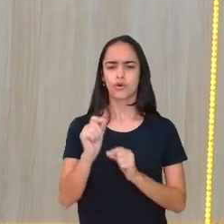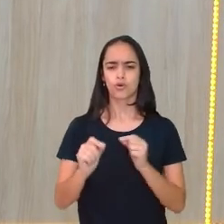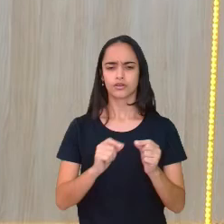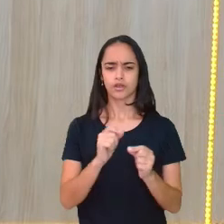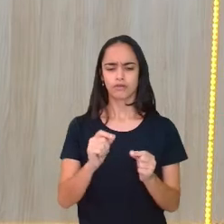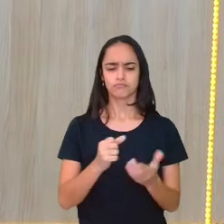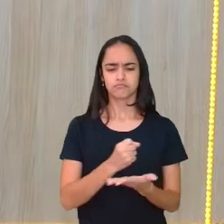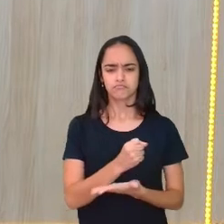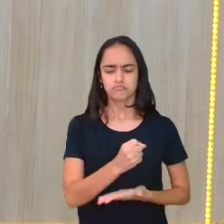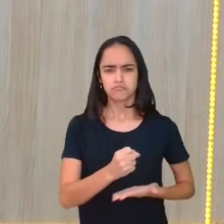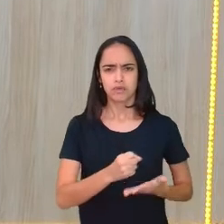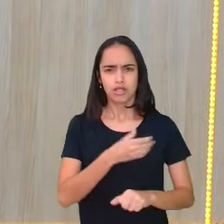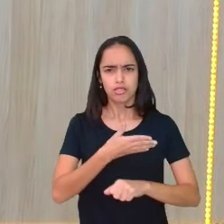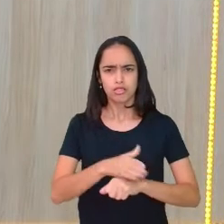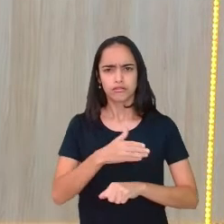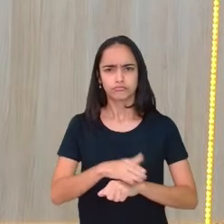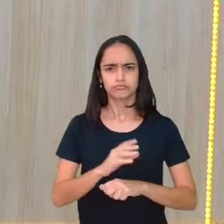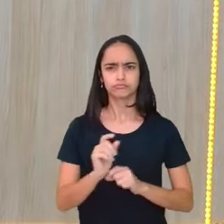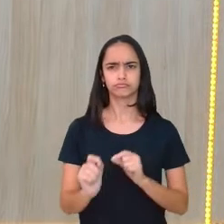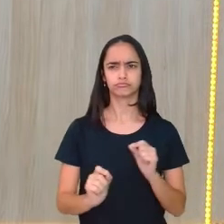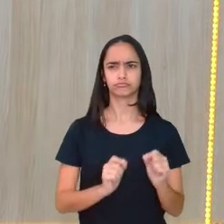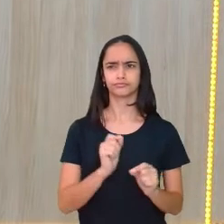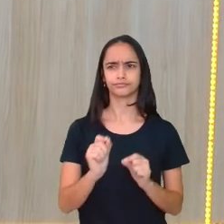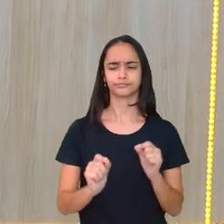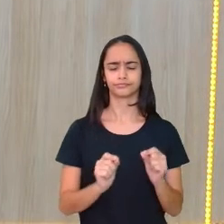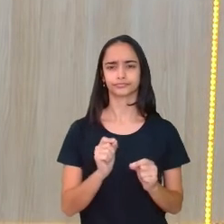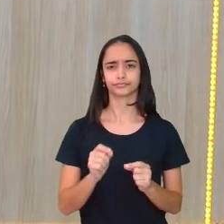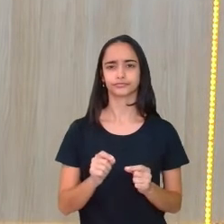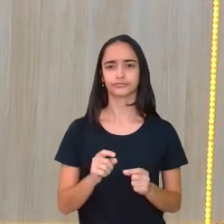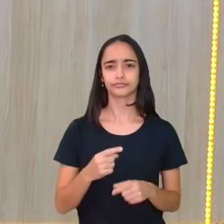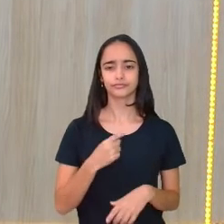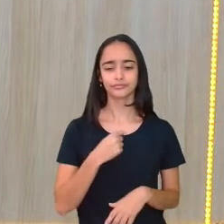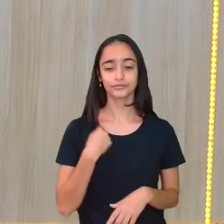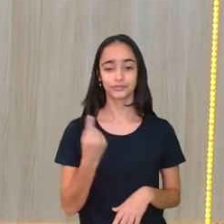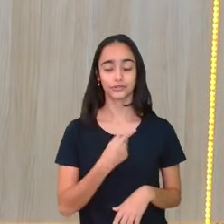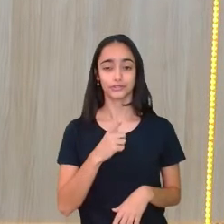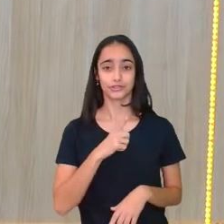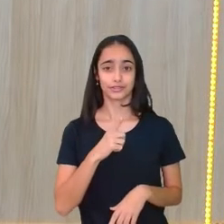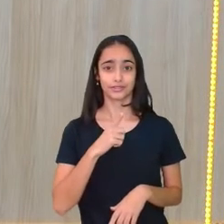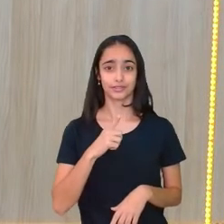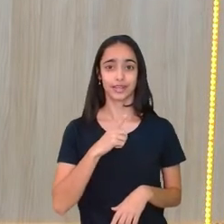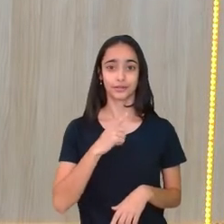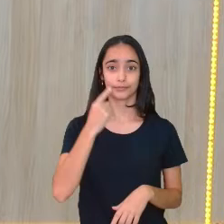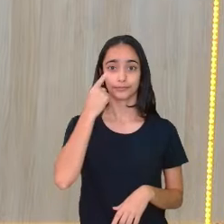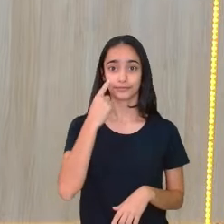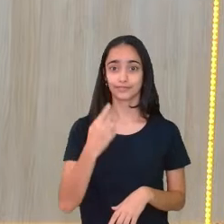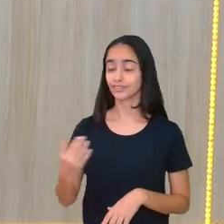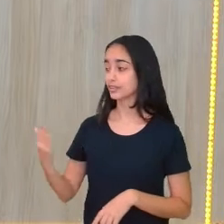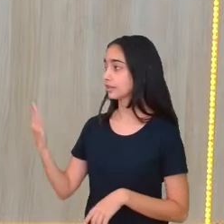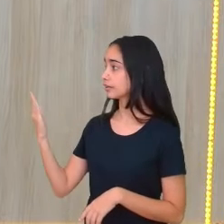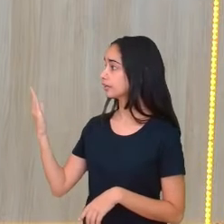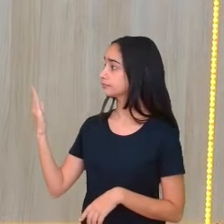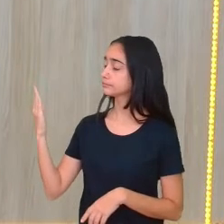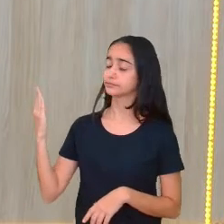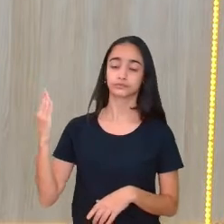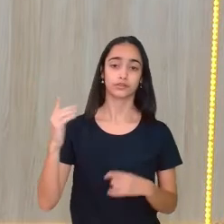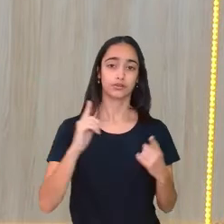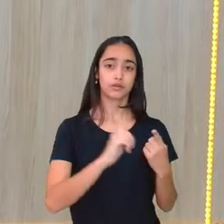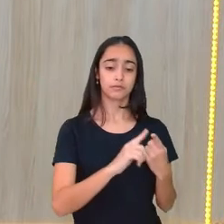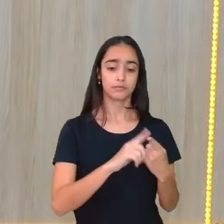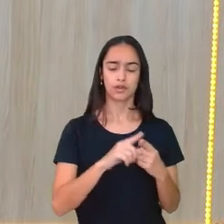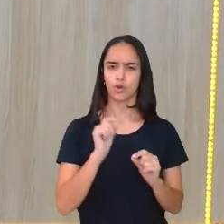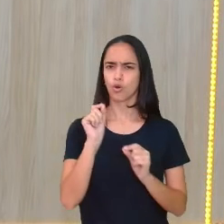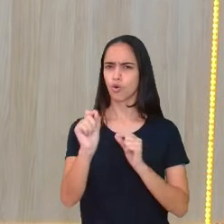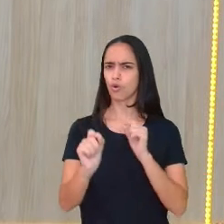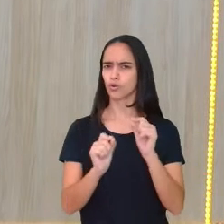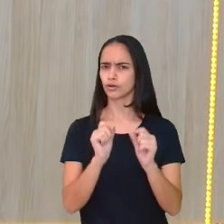treinamento. Então, a gente tem aí essa primeira parte do que são esses princípios, né? Como é que